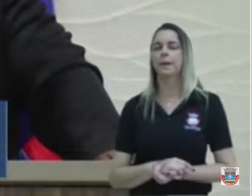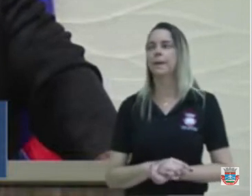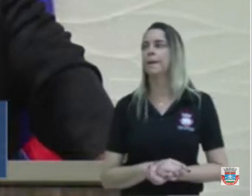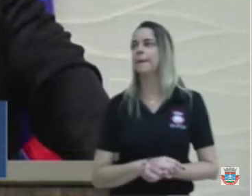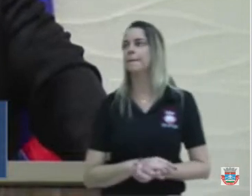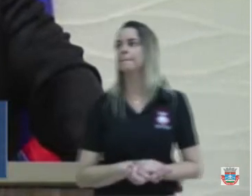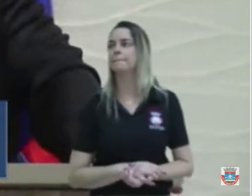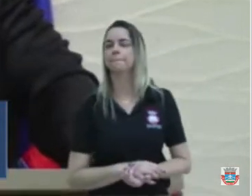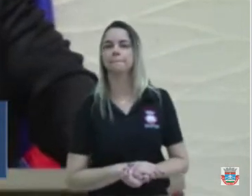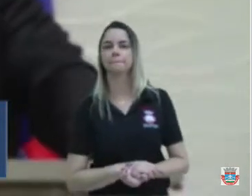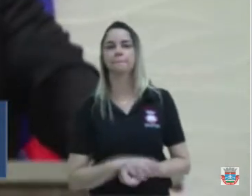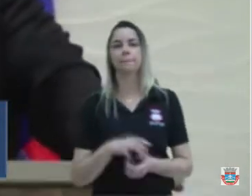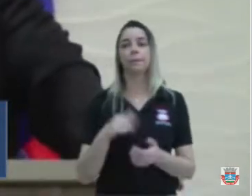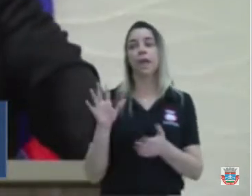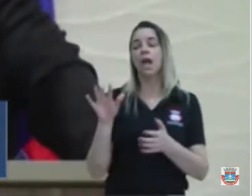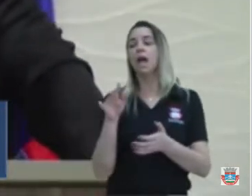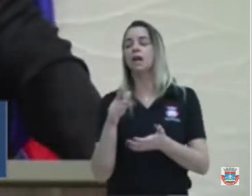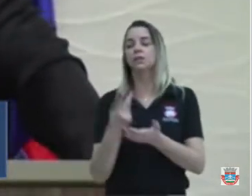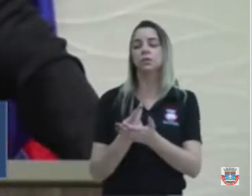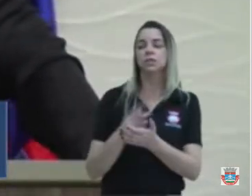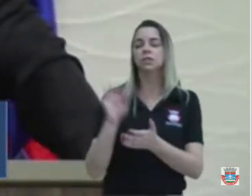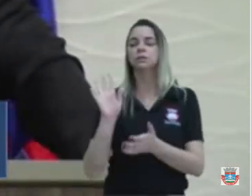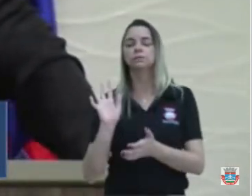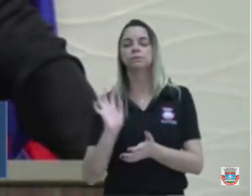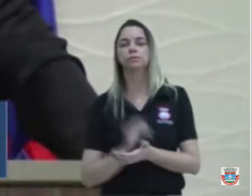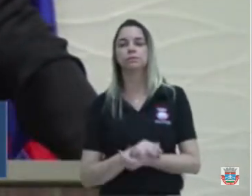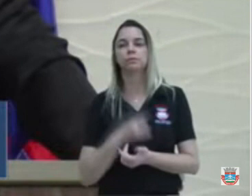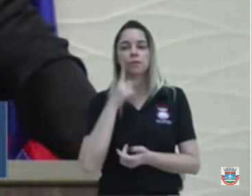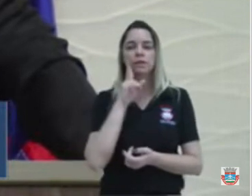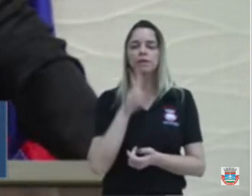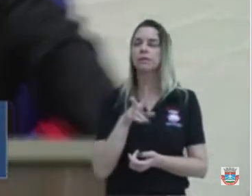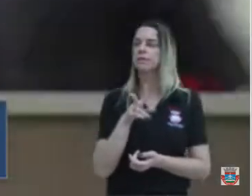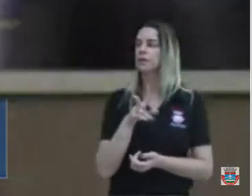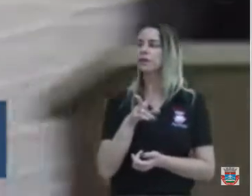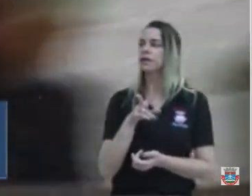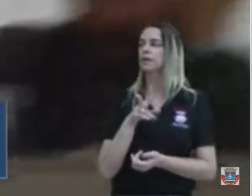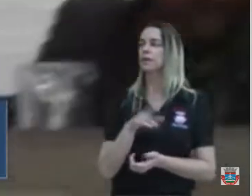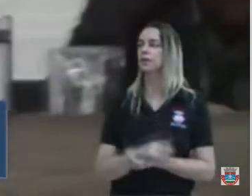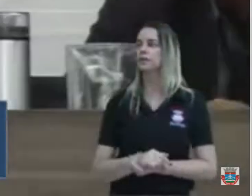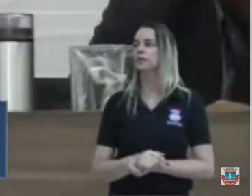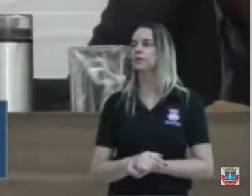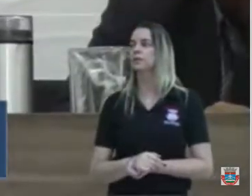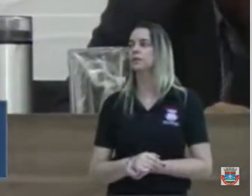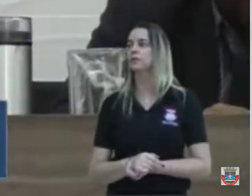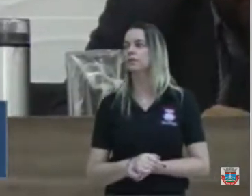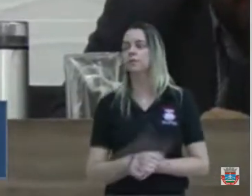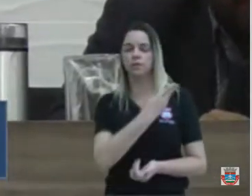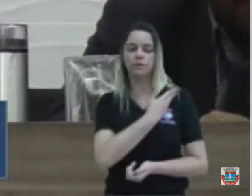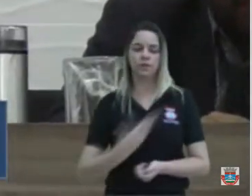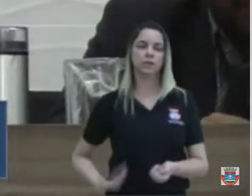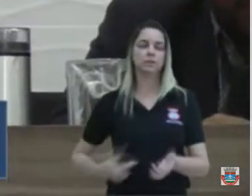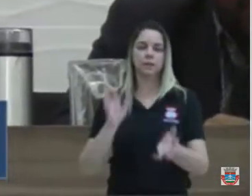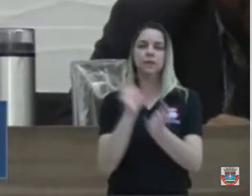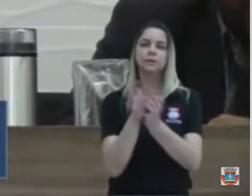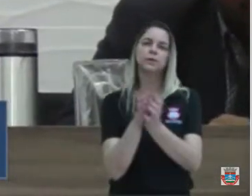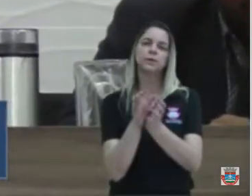pouquinho. É, eu estava vendo ontem num blog de Edmar Lira e Roberto Almeida, o governo de Pernambuco, do